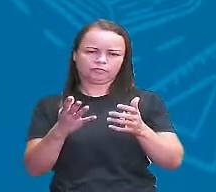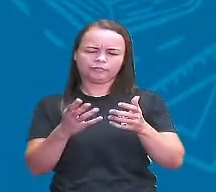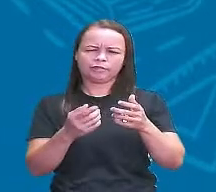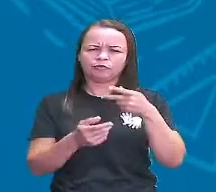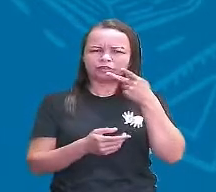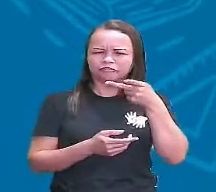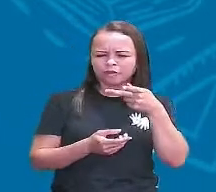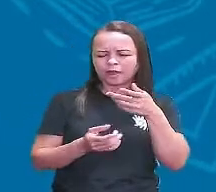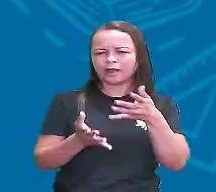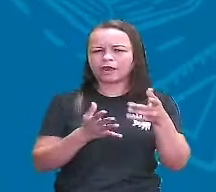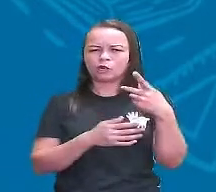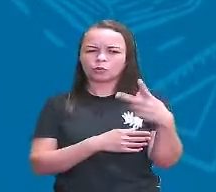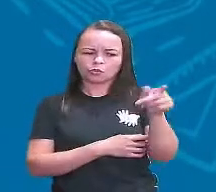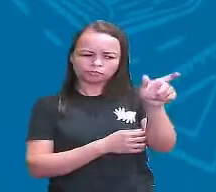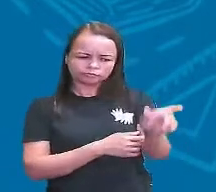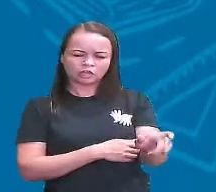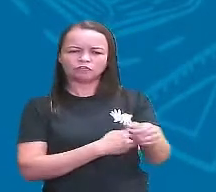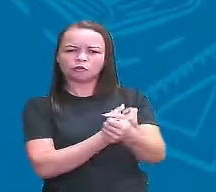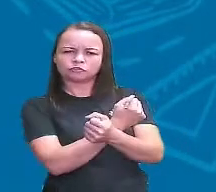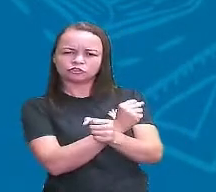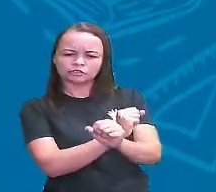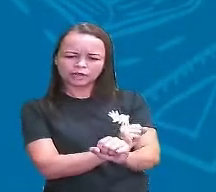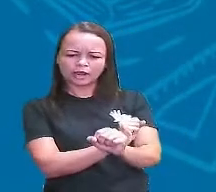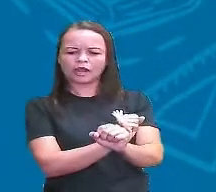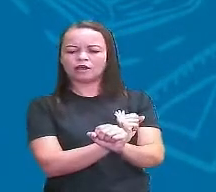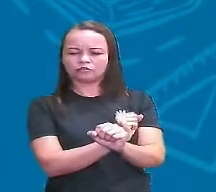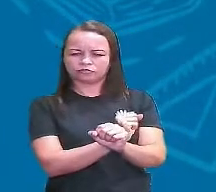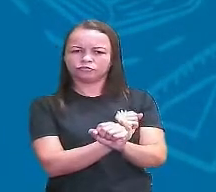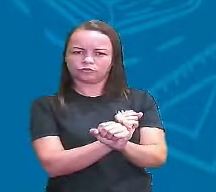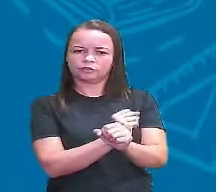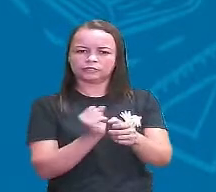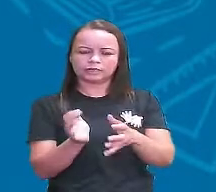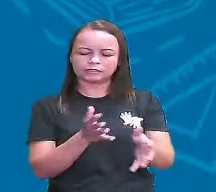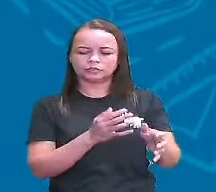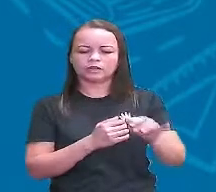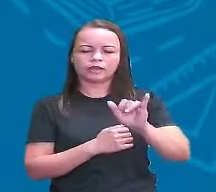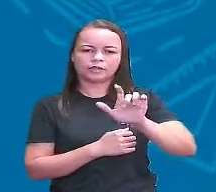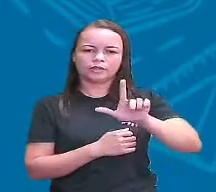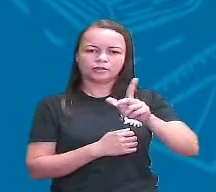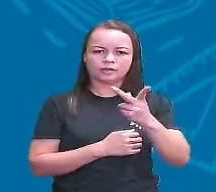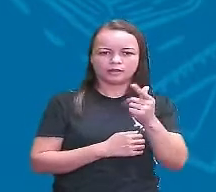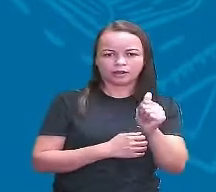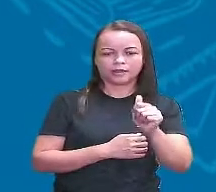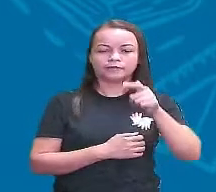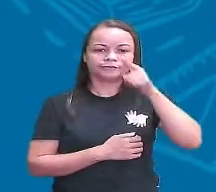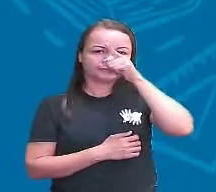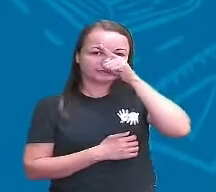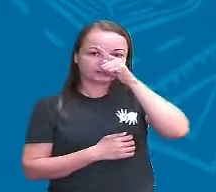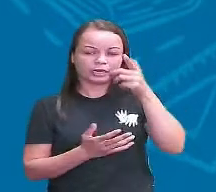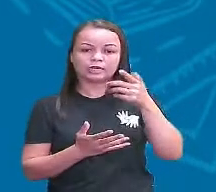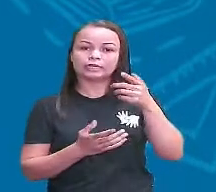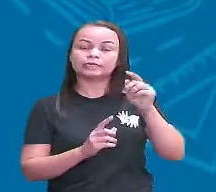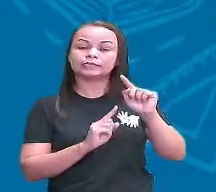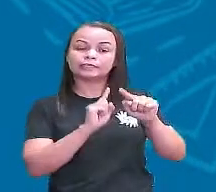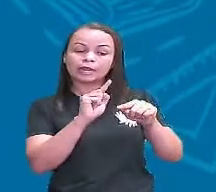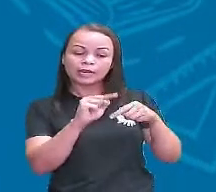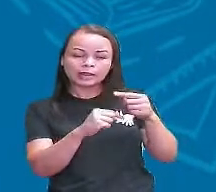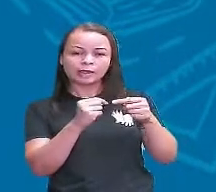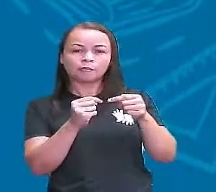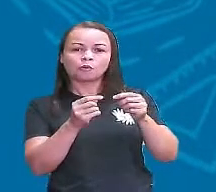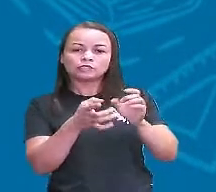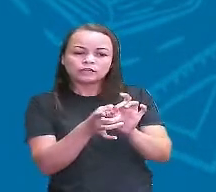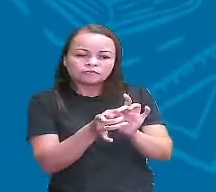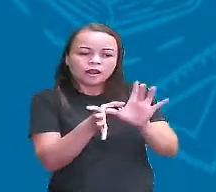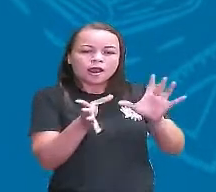Em Samos, uma ilha da Grécia. E ele teria, depois de conseguir a sua liberdade, né? Ele